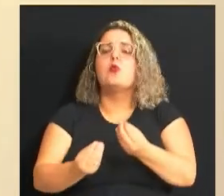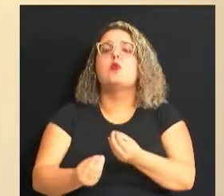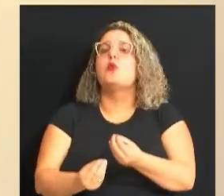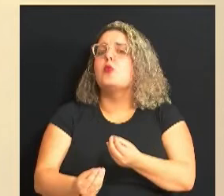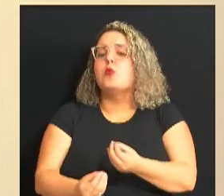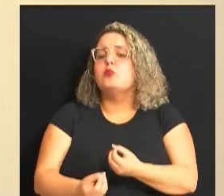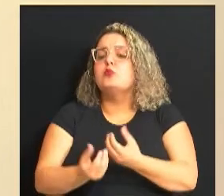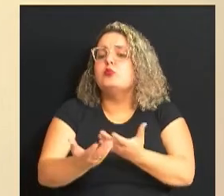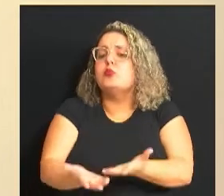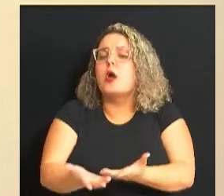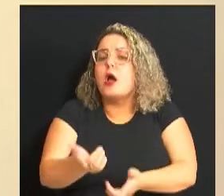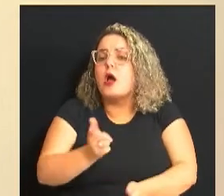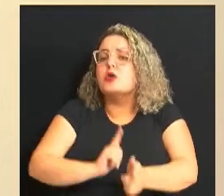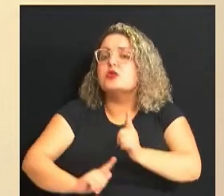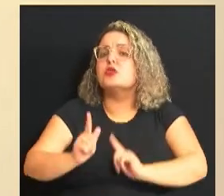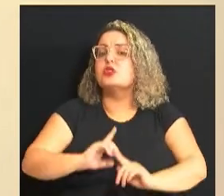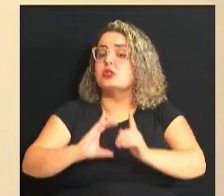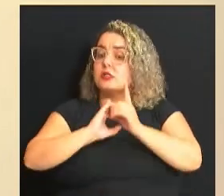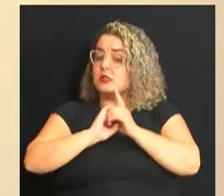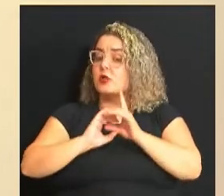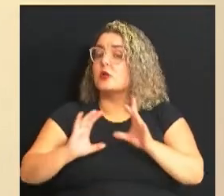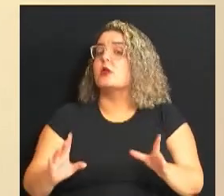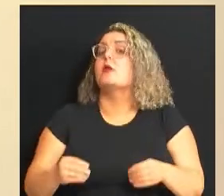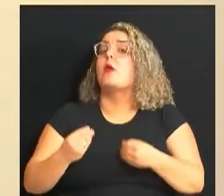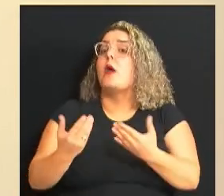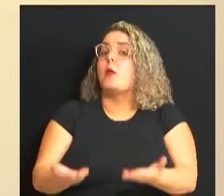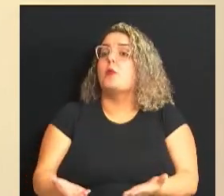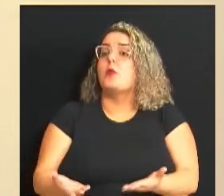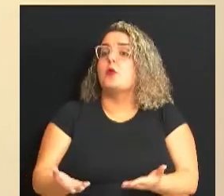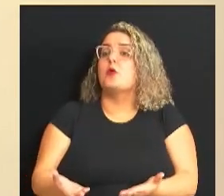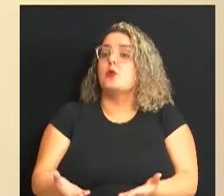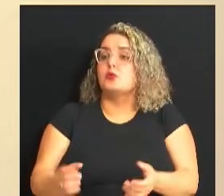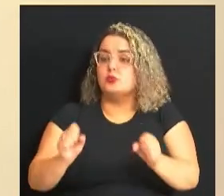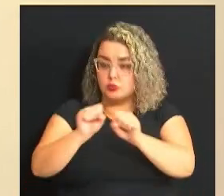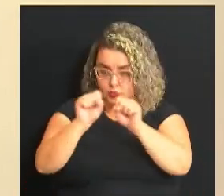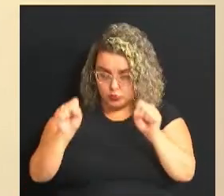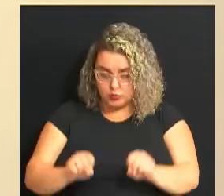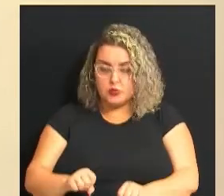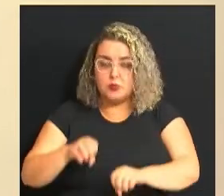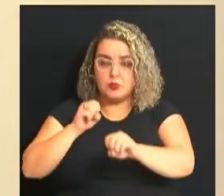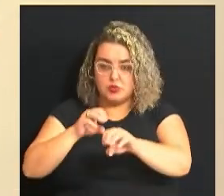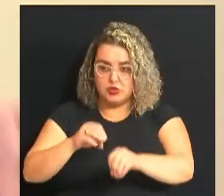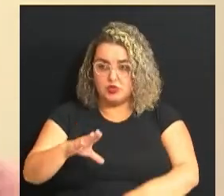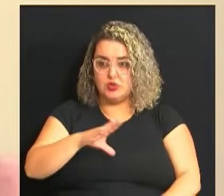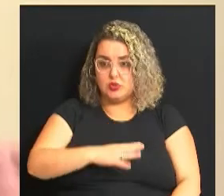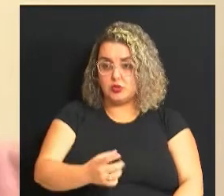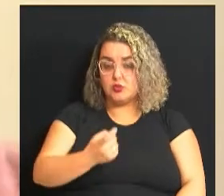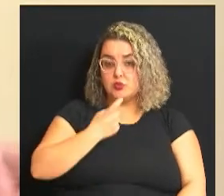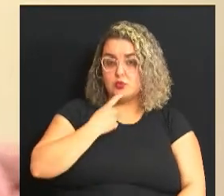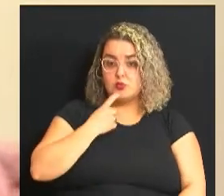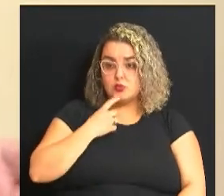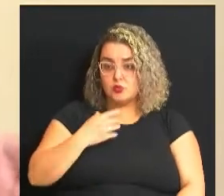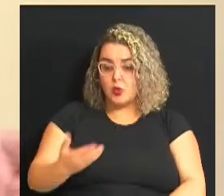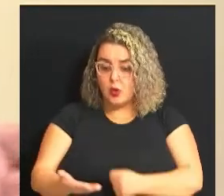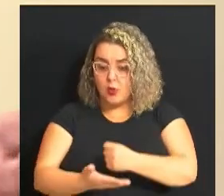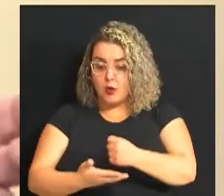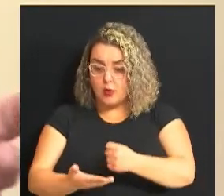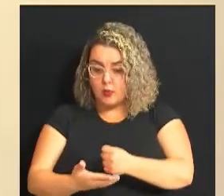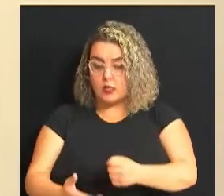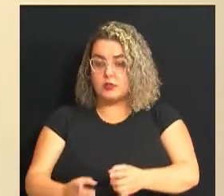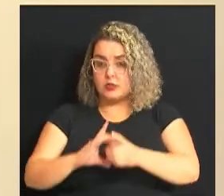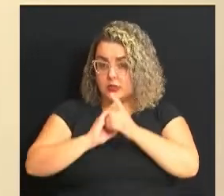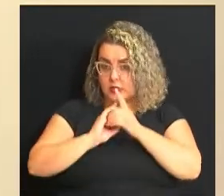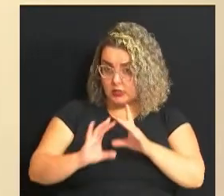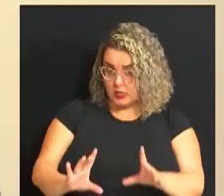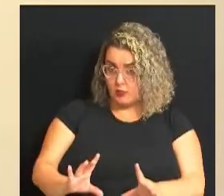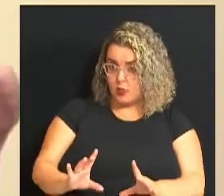de gestão democrática do ensino, do sistema de ensino do município. O princípio da gestão democrática é